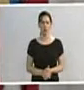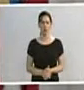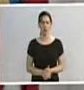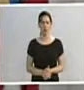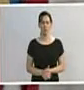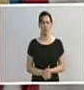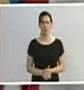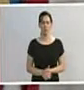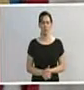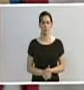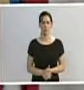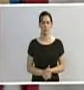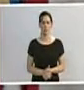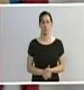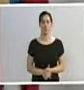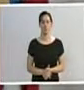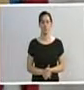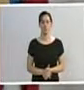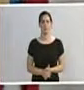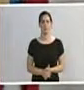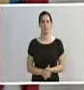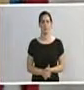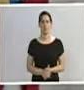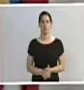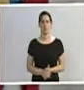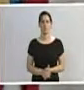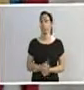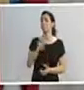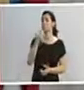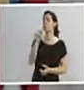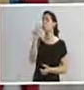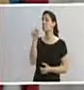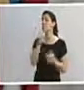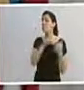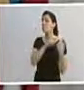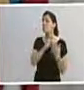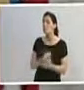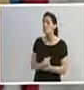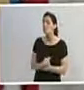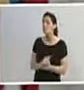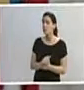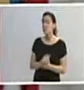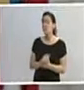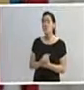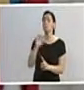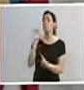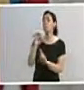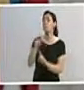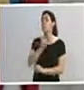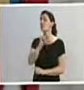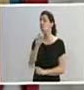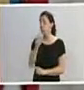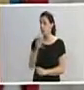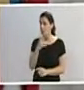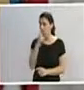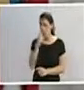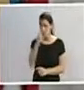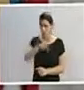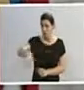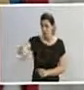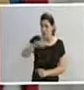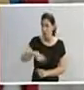estão colocados no nosso Brasil? A serviço de quem vocês estão? Tem clareza? Tomaram clareza de que foram devidamente